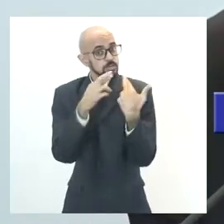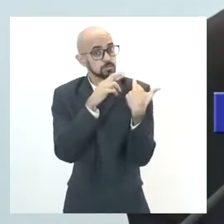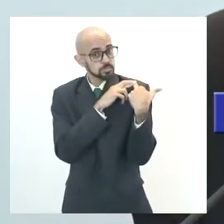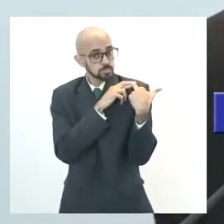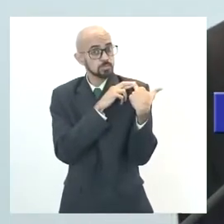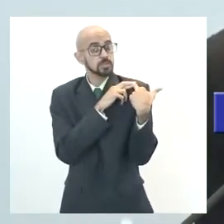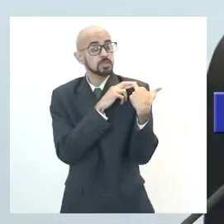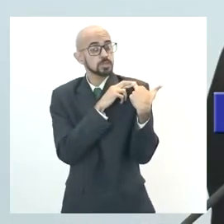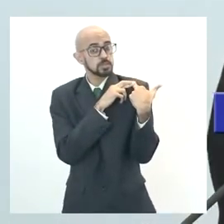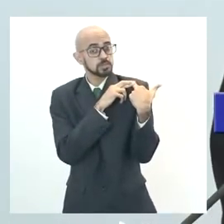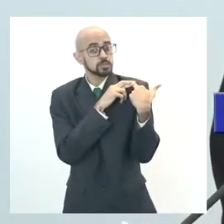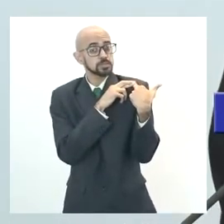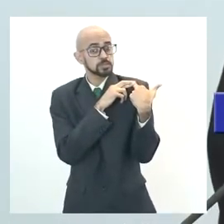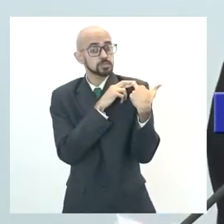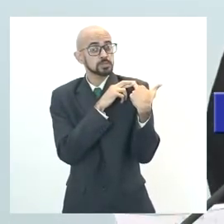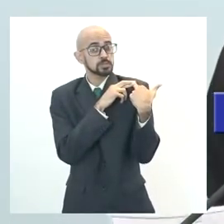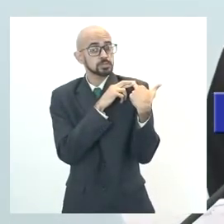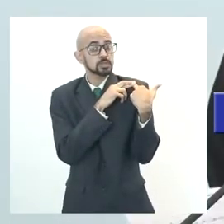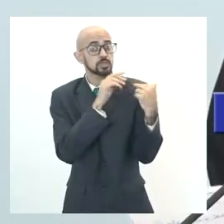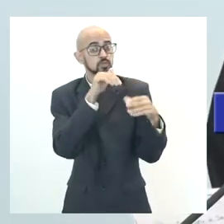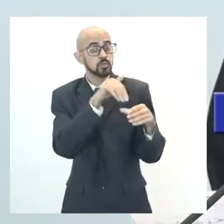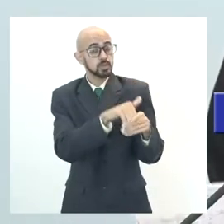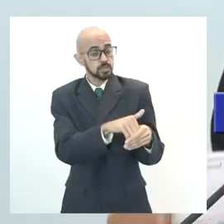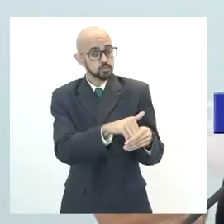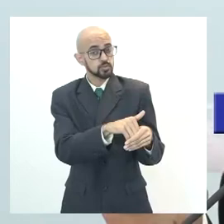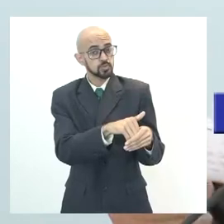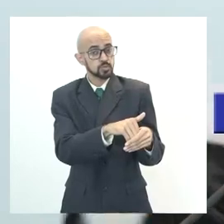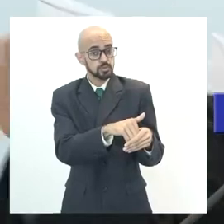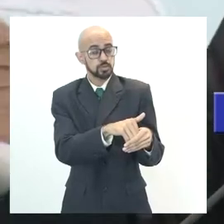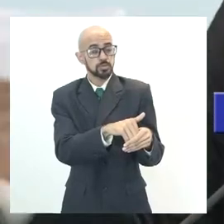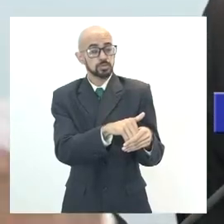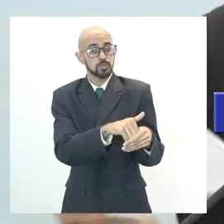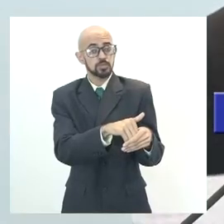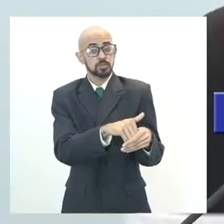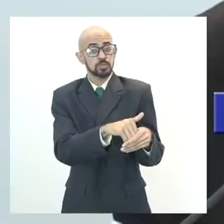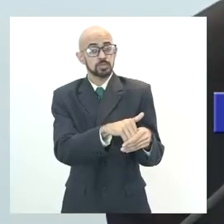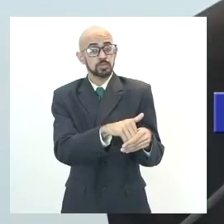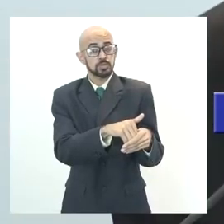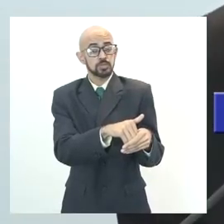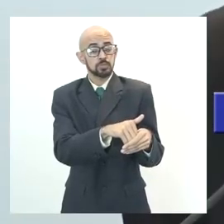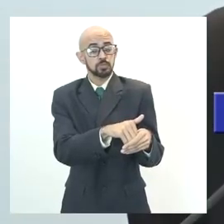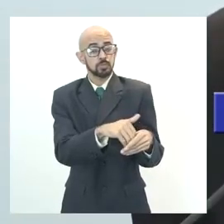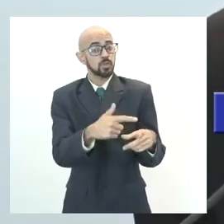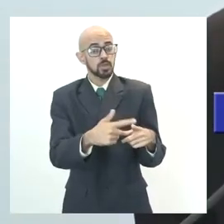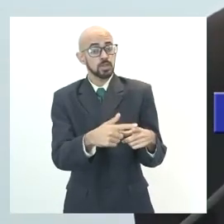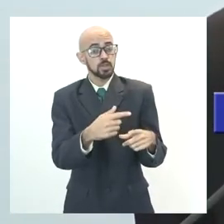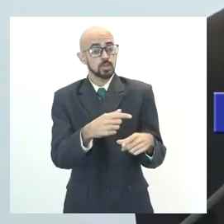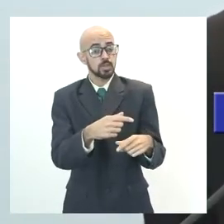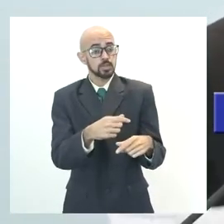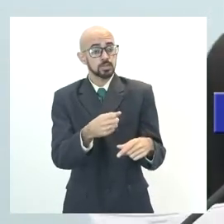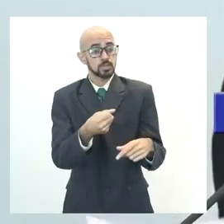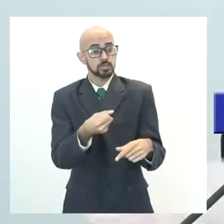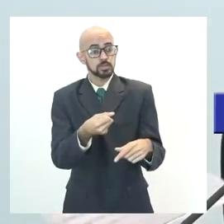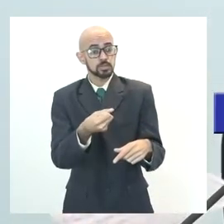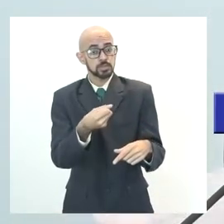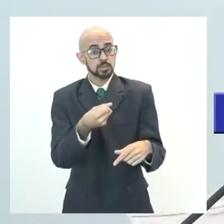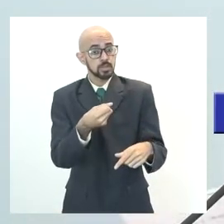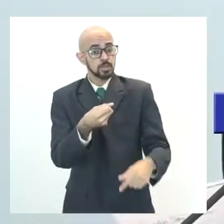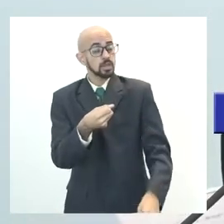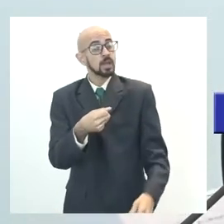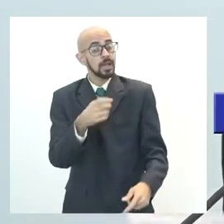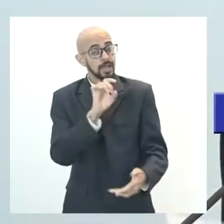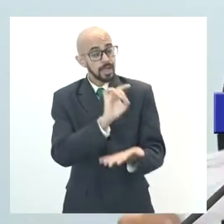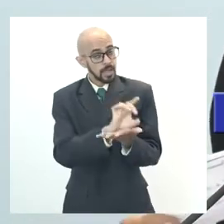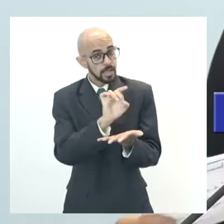assume nas votações concretas senão ao conhecimento é porque cada